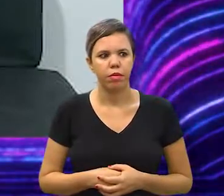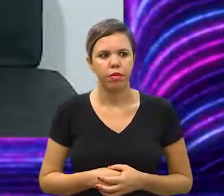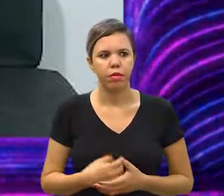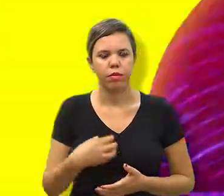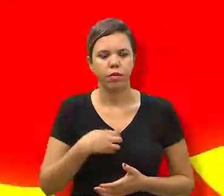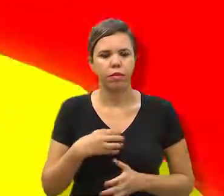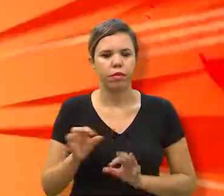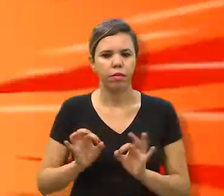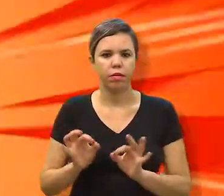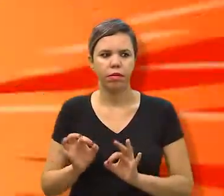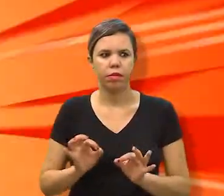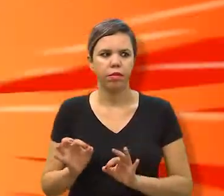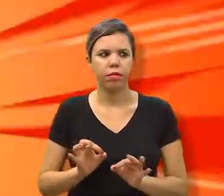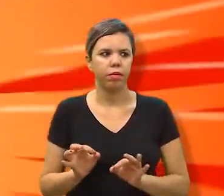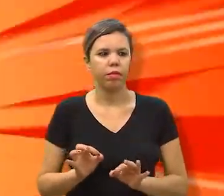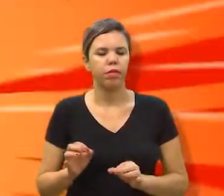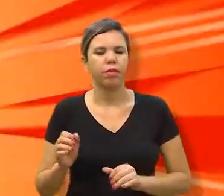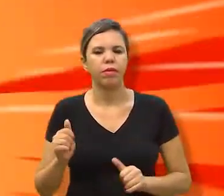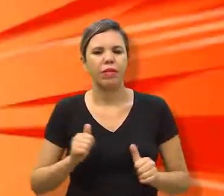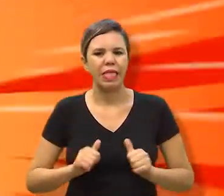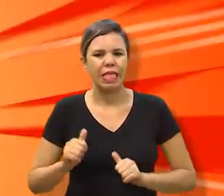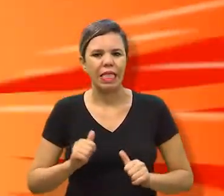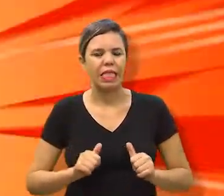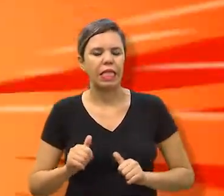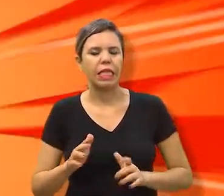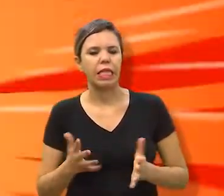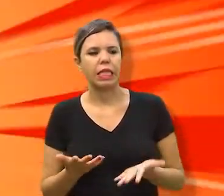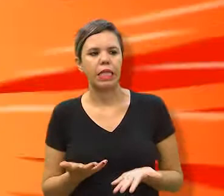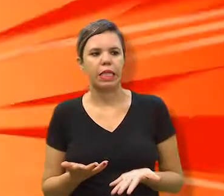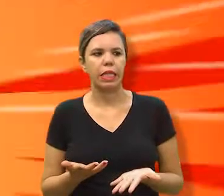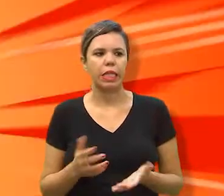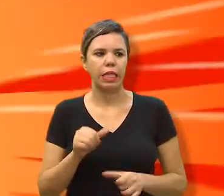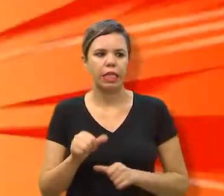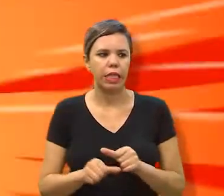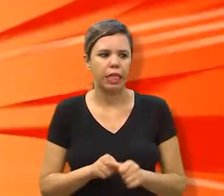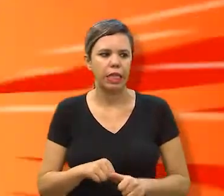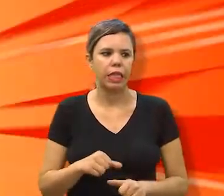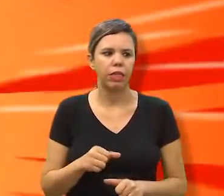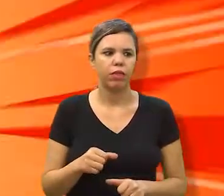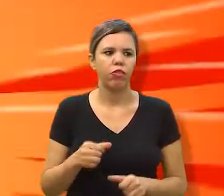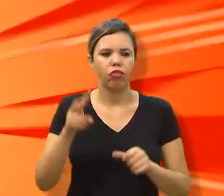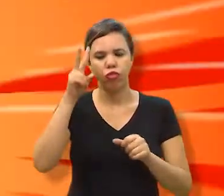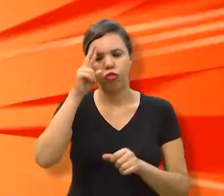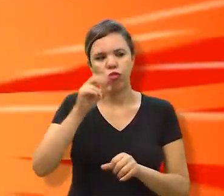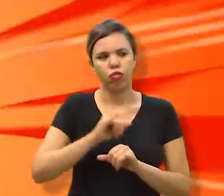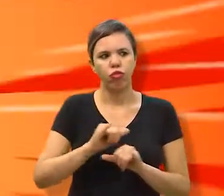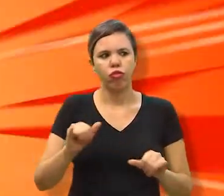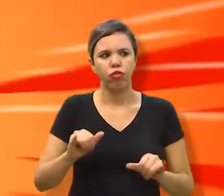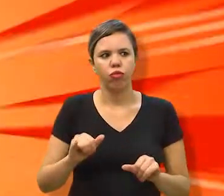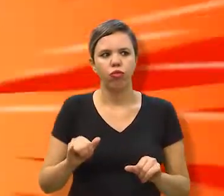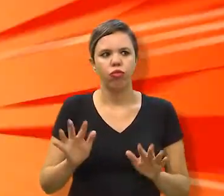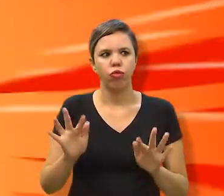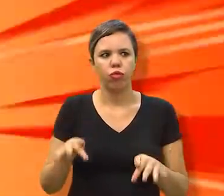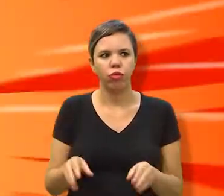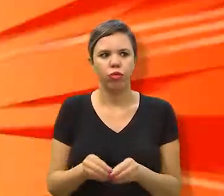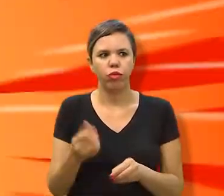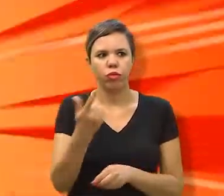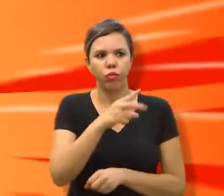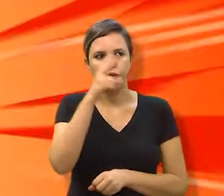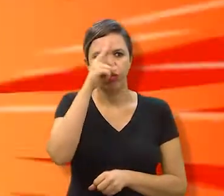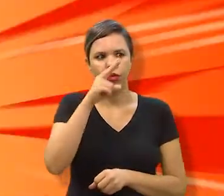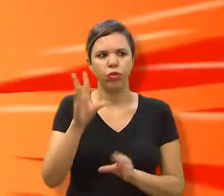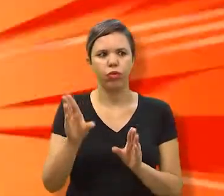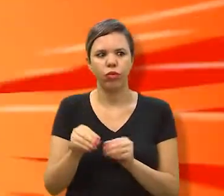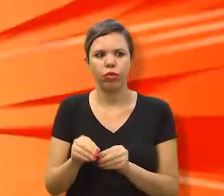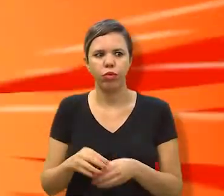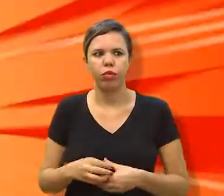uma fórmula que ela vai se desgastando, né? É uma coisa que a gente conta uma história, aí fecha o volume, aí conta outra história,